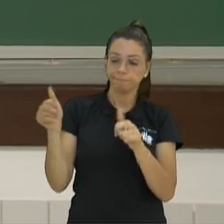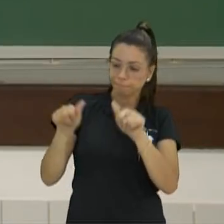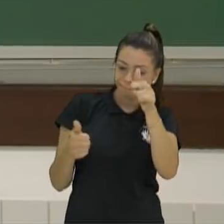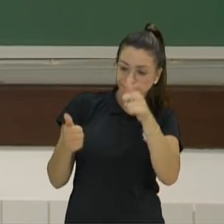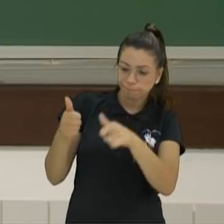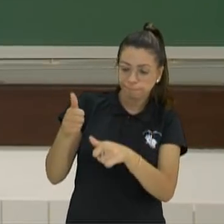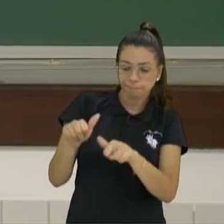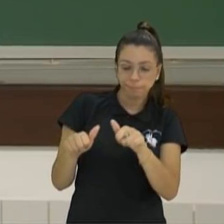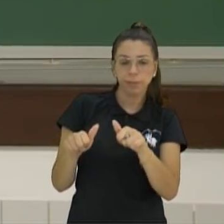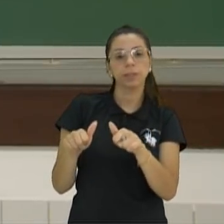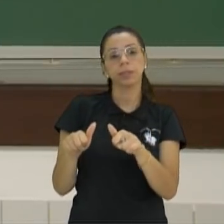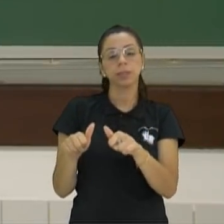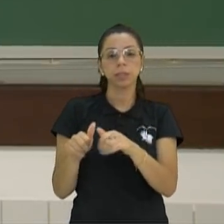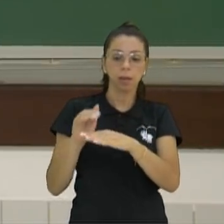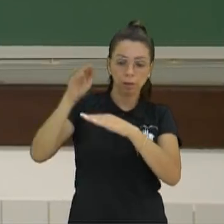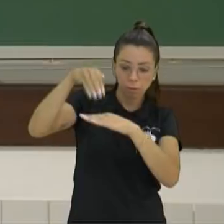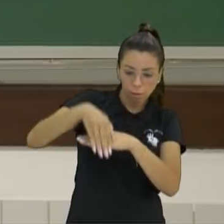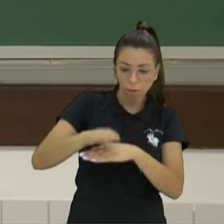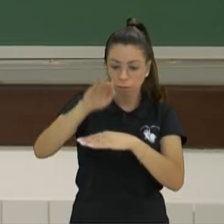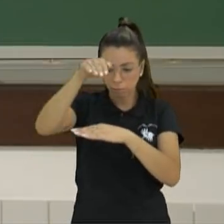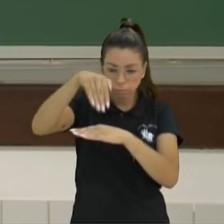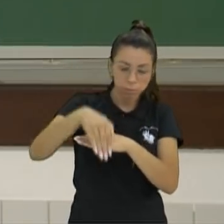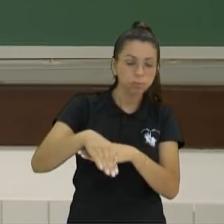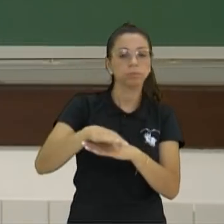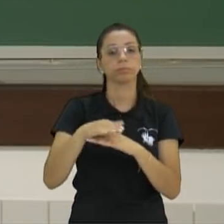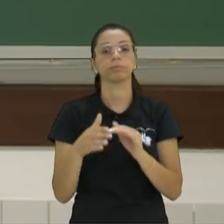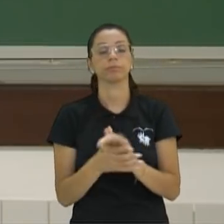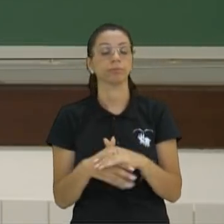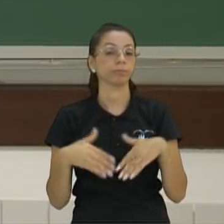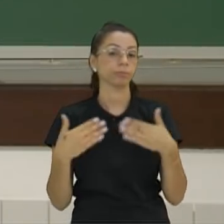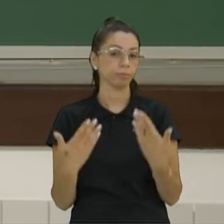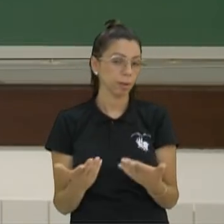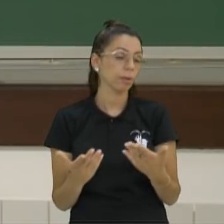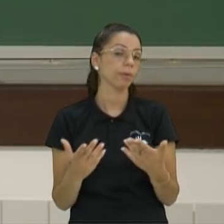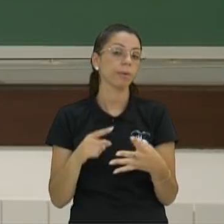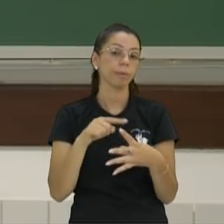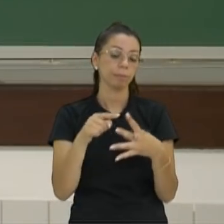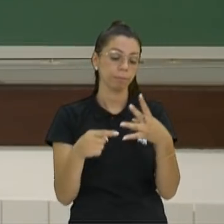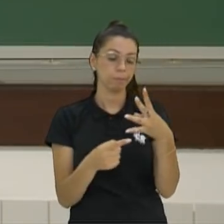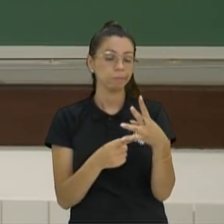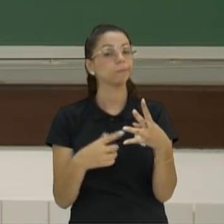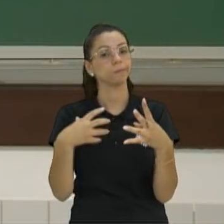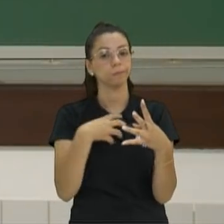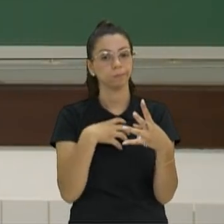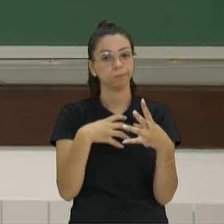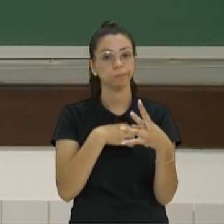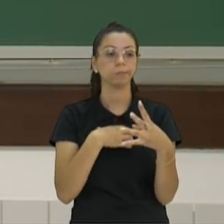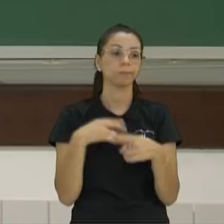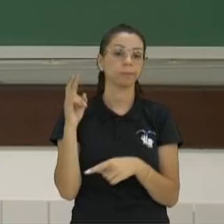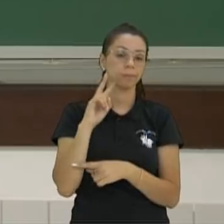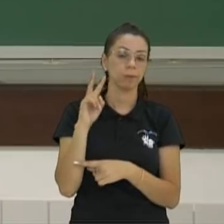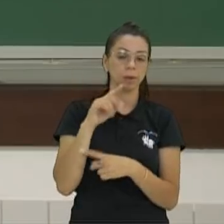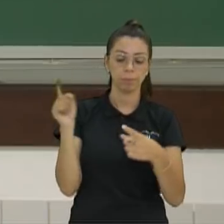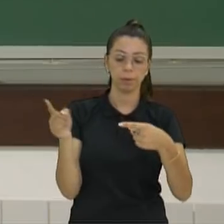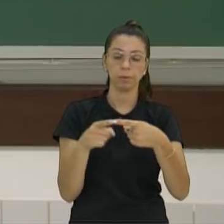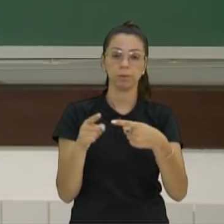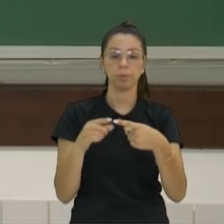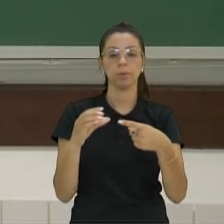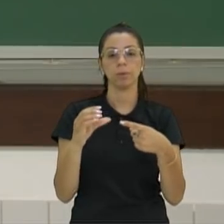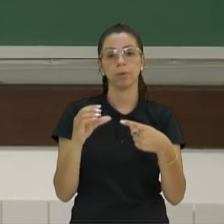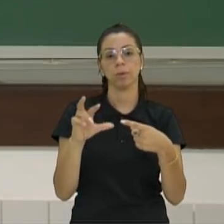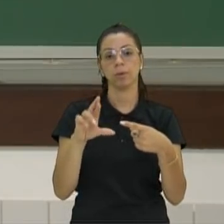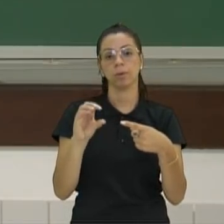a regularidade dos praticantes, tá? Dessas modalidades todas, lembrando que o cross country é uma